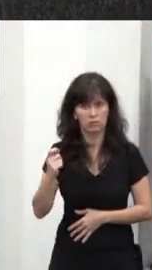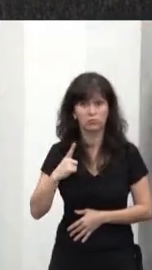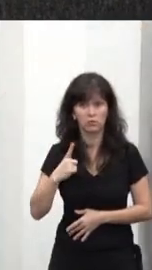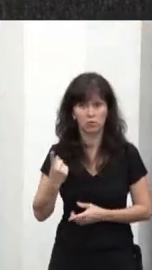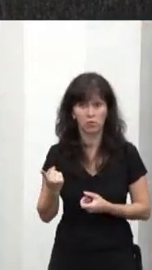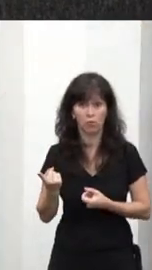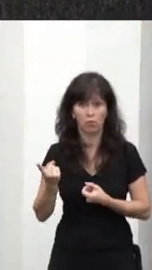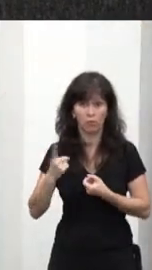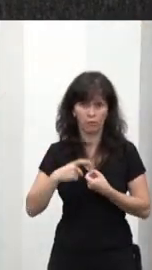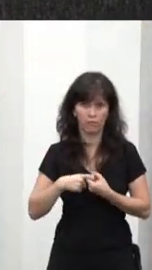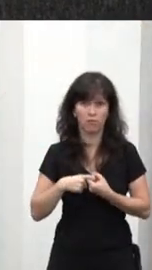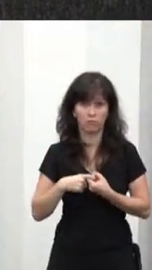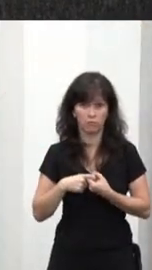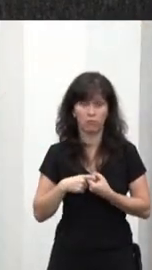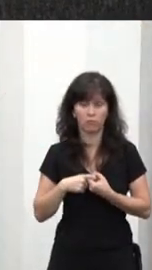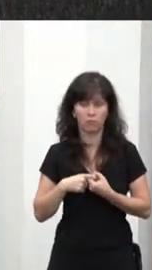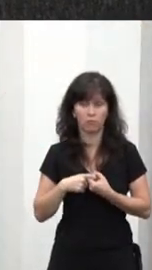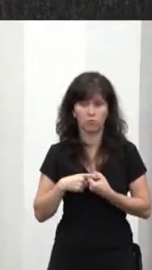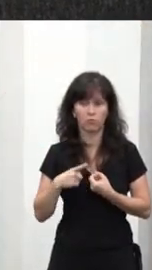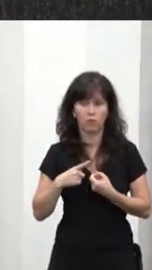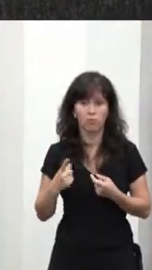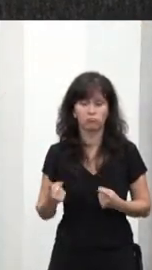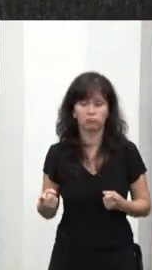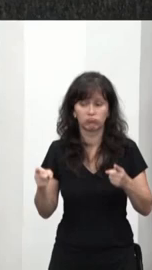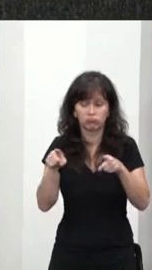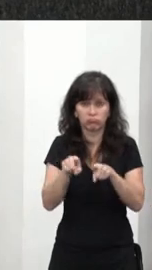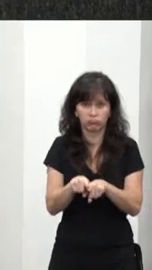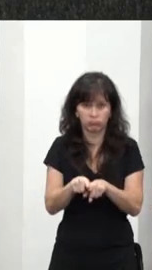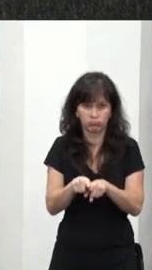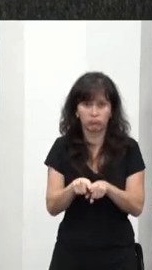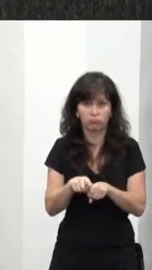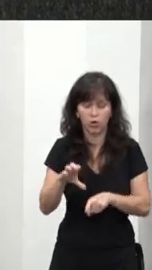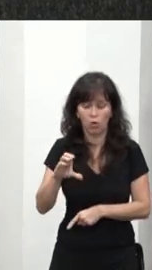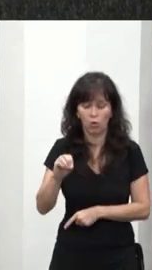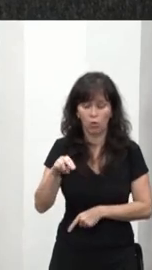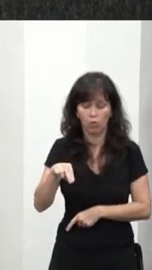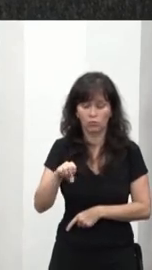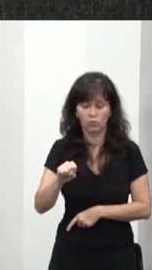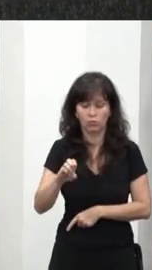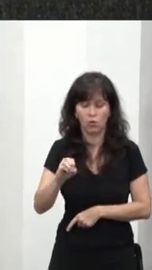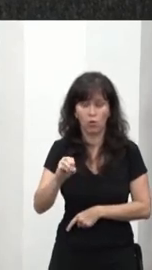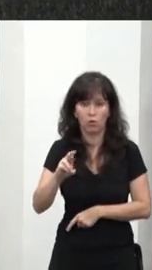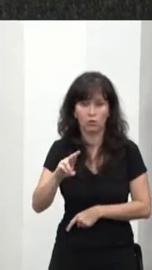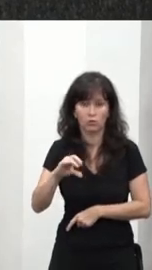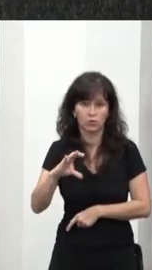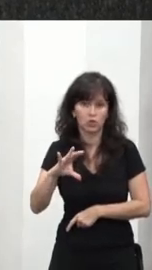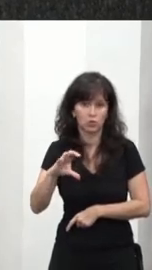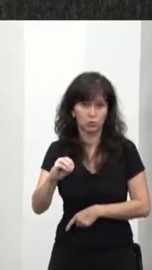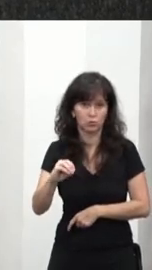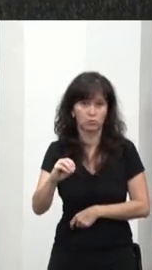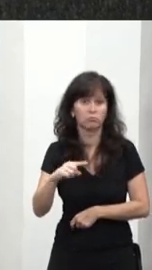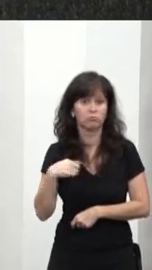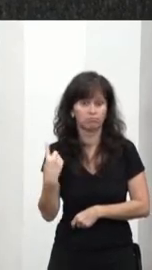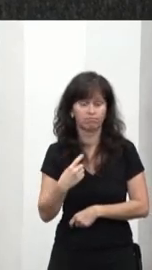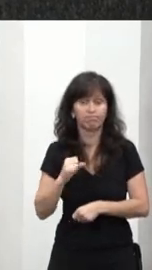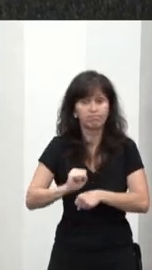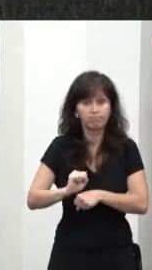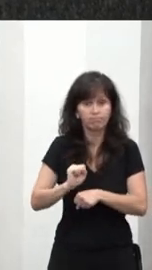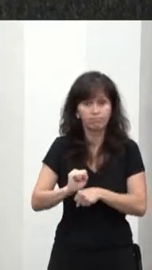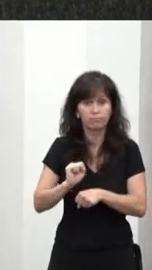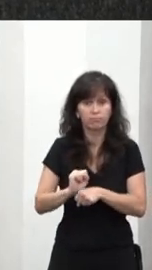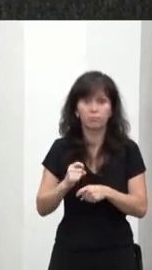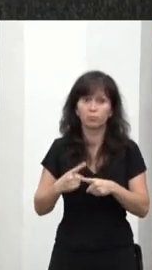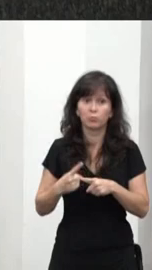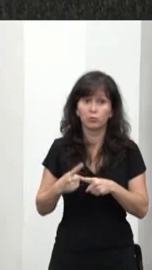né tenho consórcio então a gente tá aguardando porque provavelmente